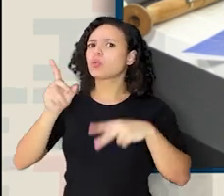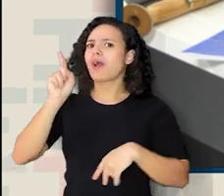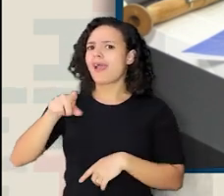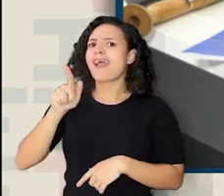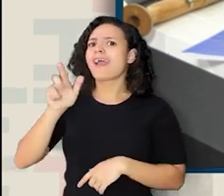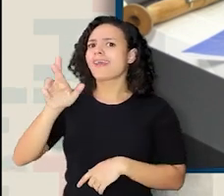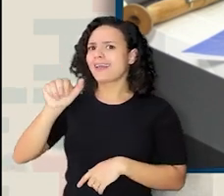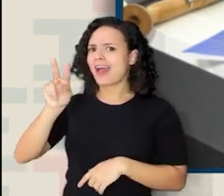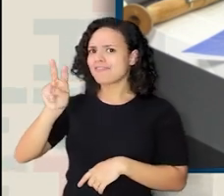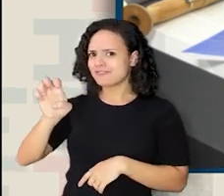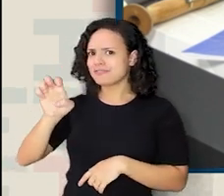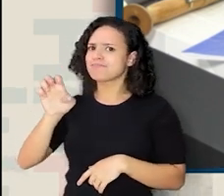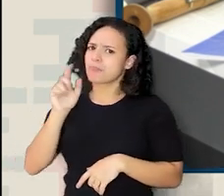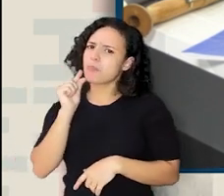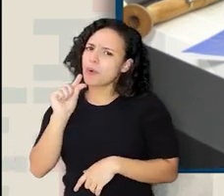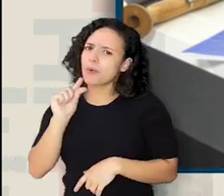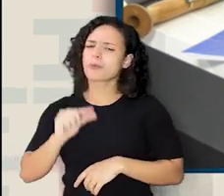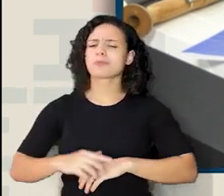grave.